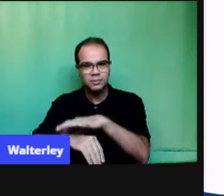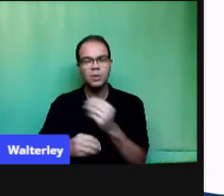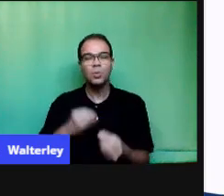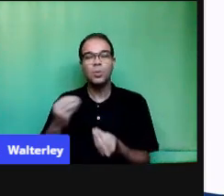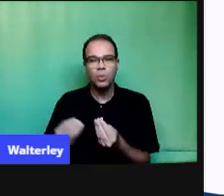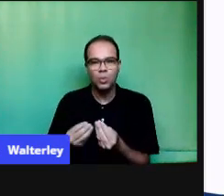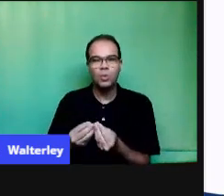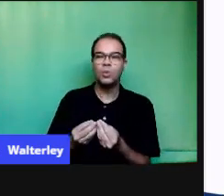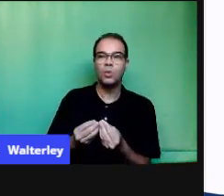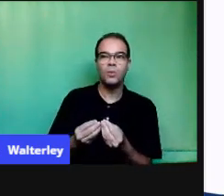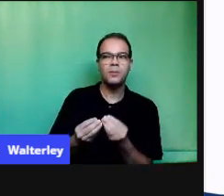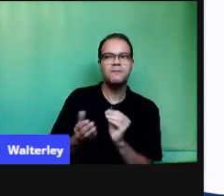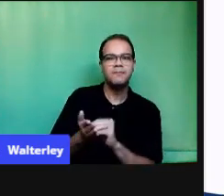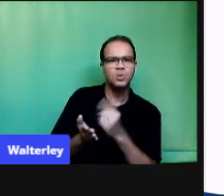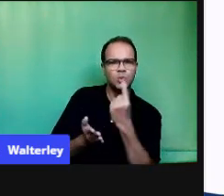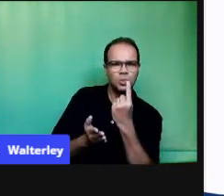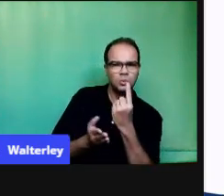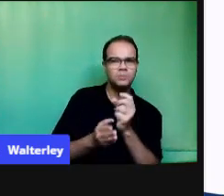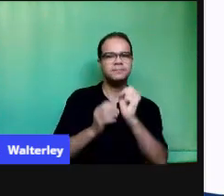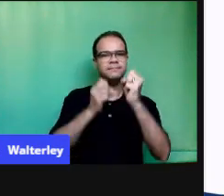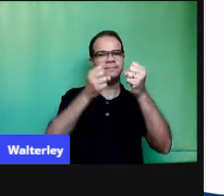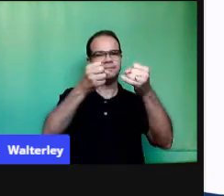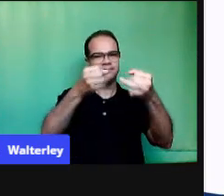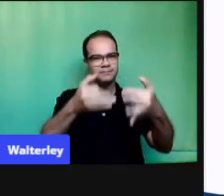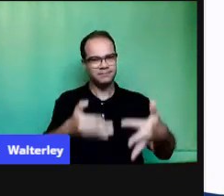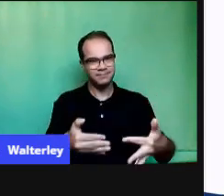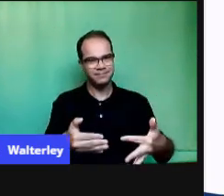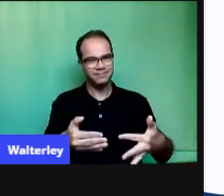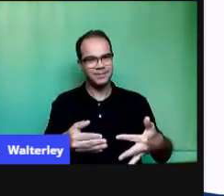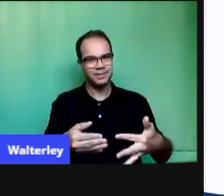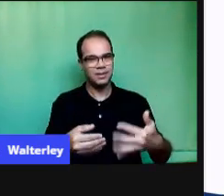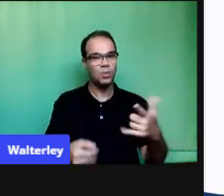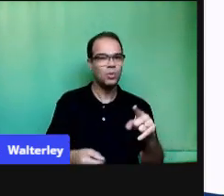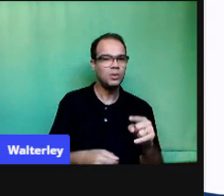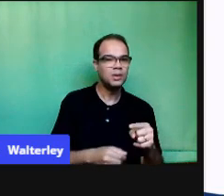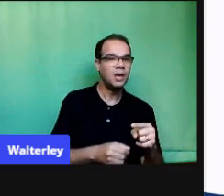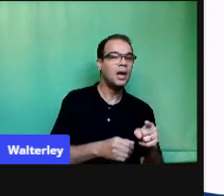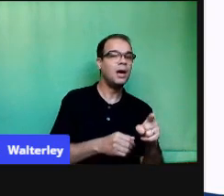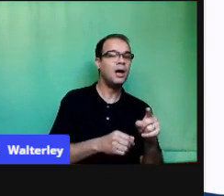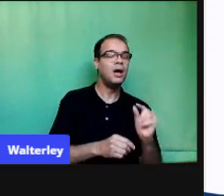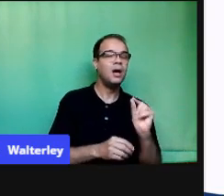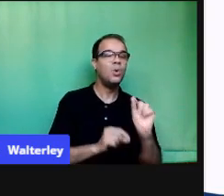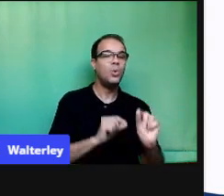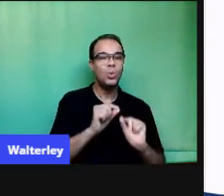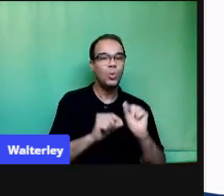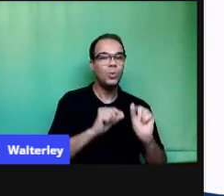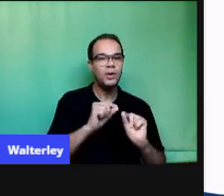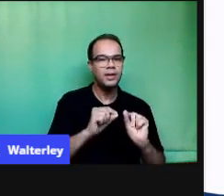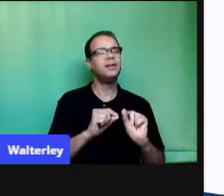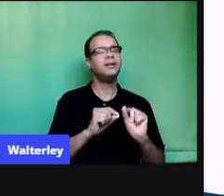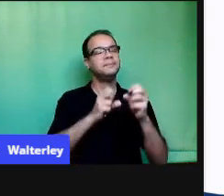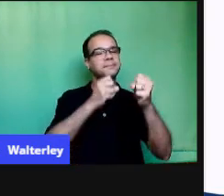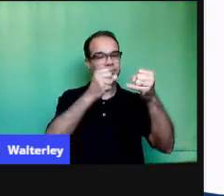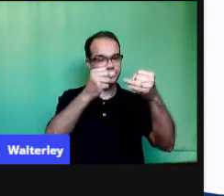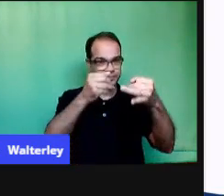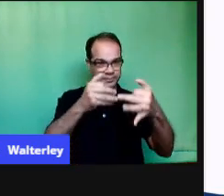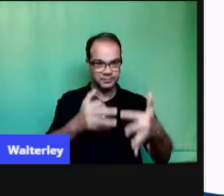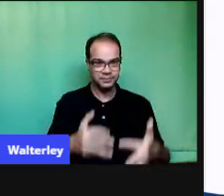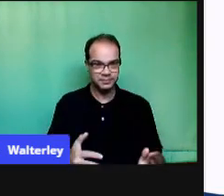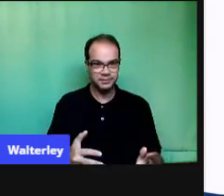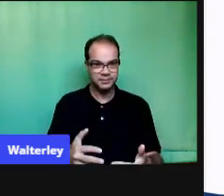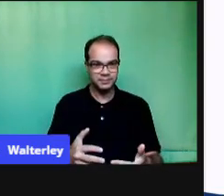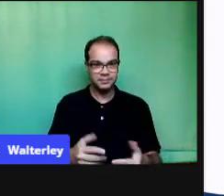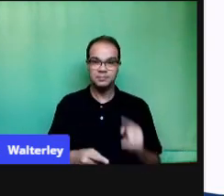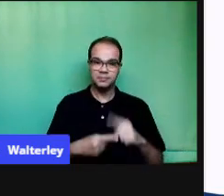Então, analisem que os alunos participaram da construção do conhecimento e o professor apenas lapidou, né? Informou aquilo que não